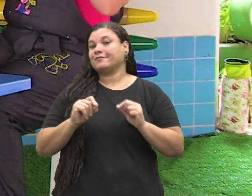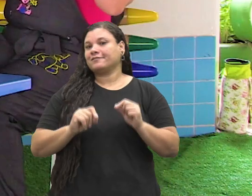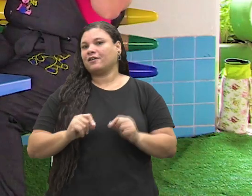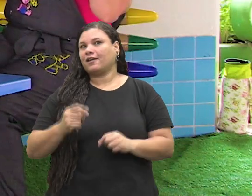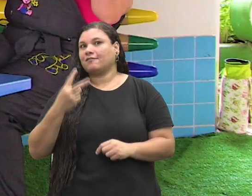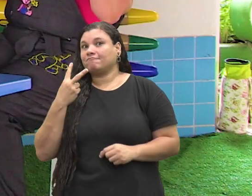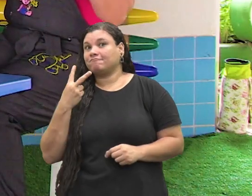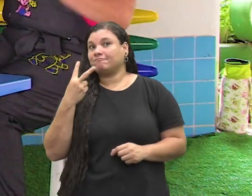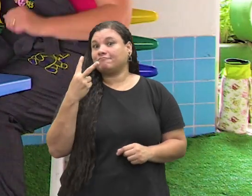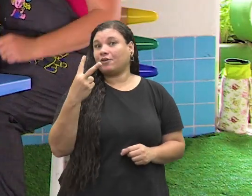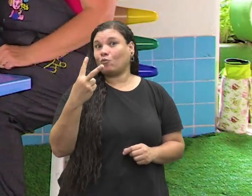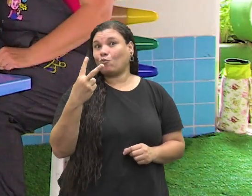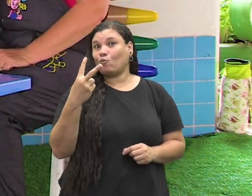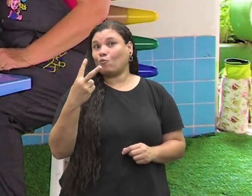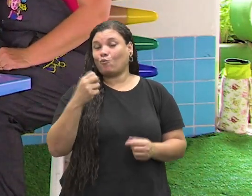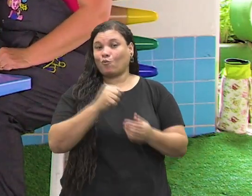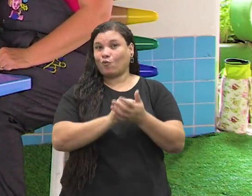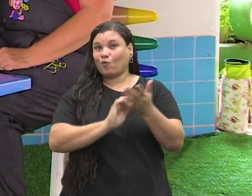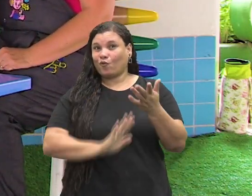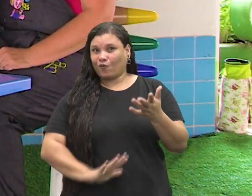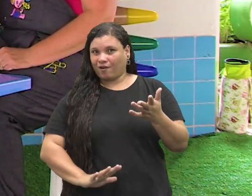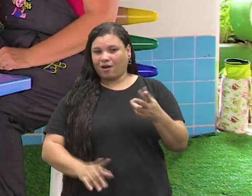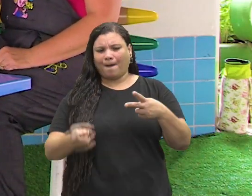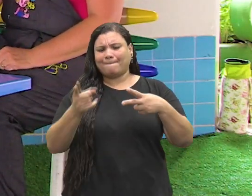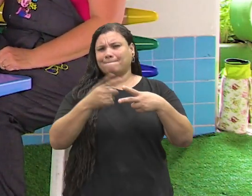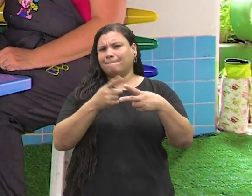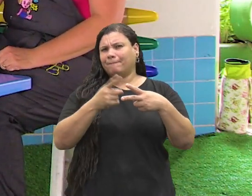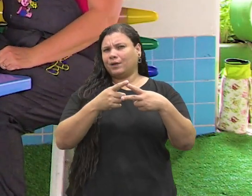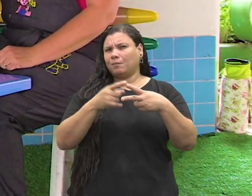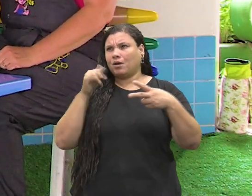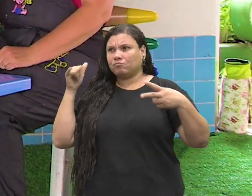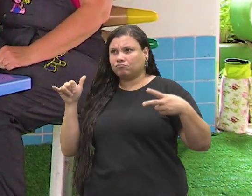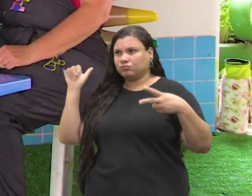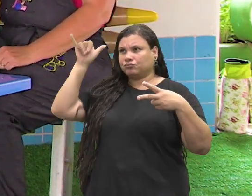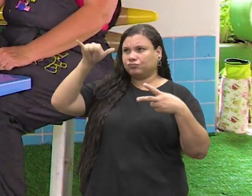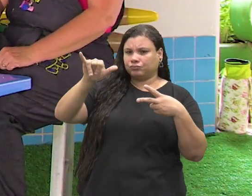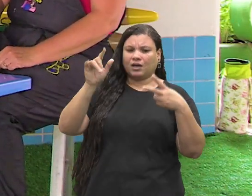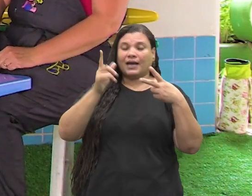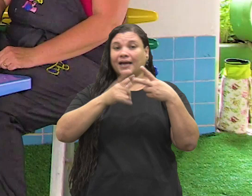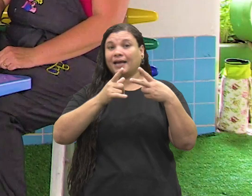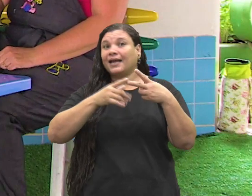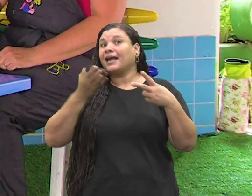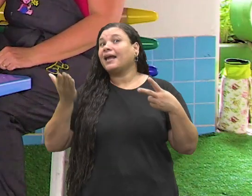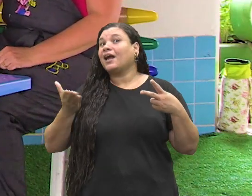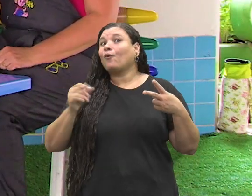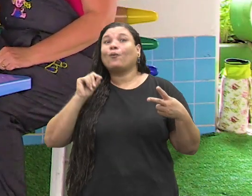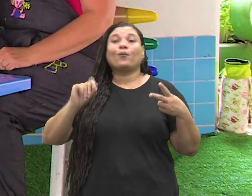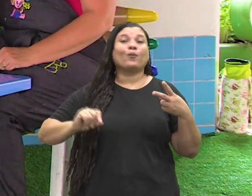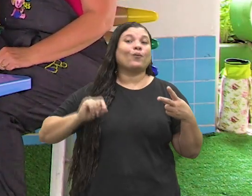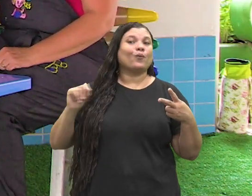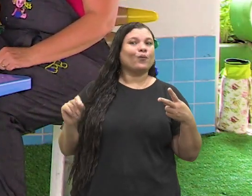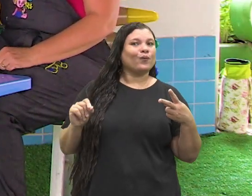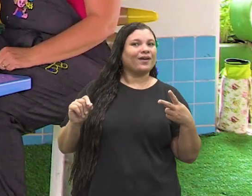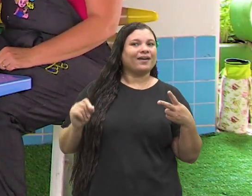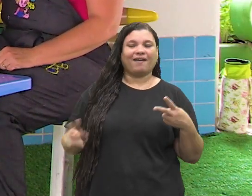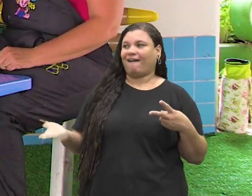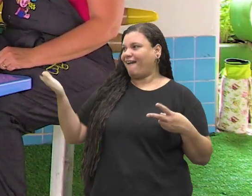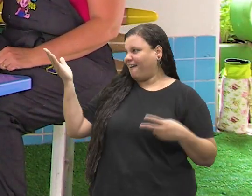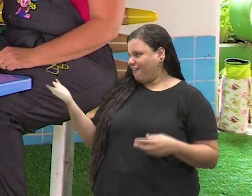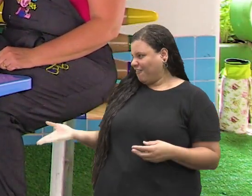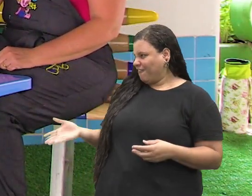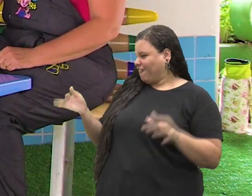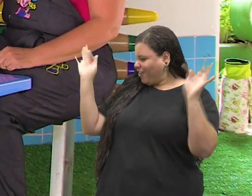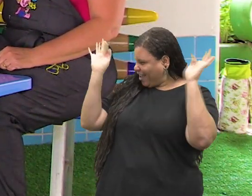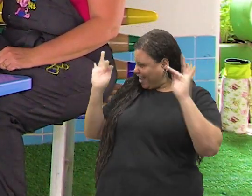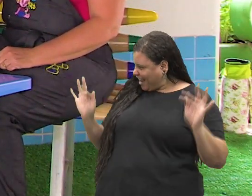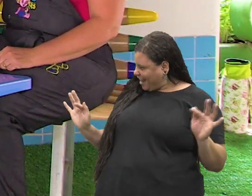atividade de férias. Olha como a Solange já tá diferente. Tô muito feliz. Ai, que legal. E eu não falei que era só